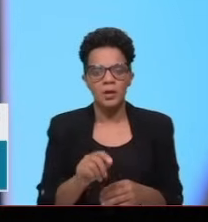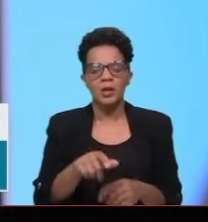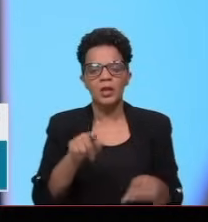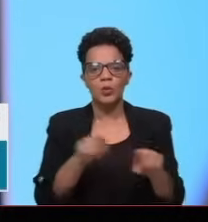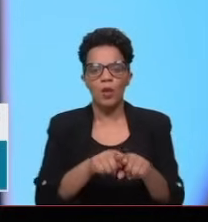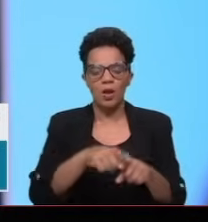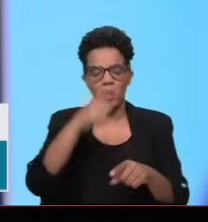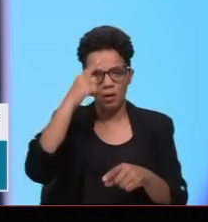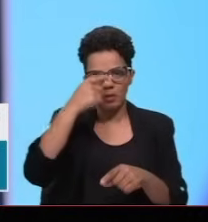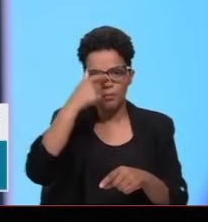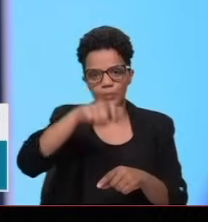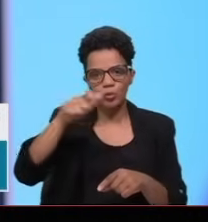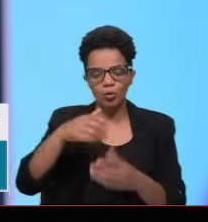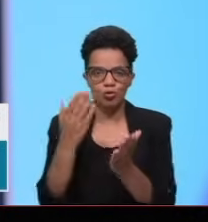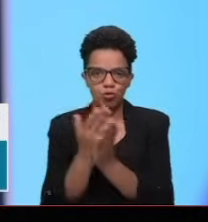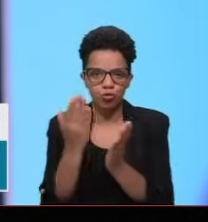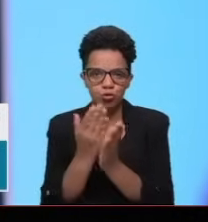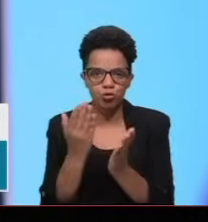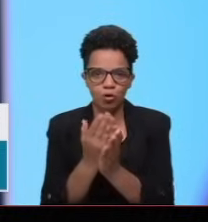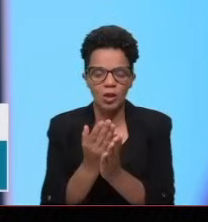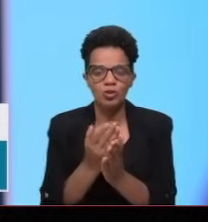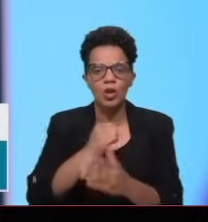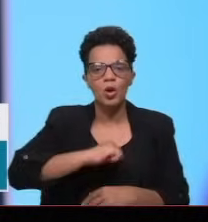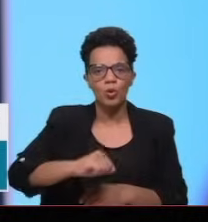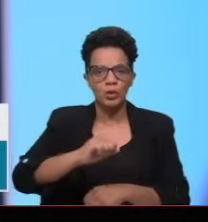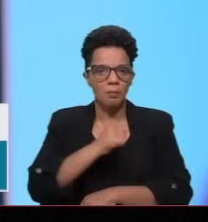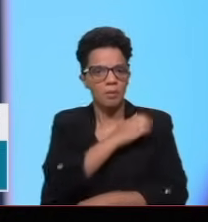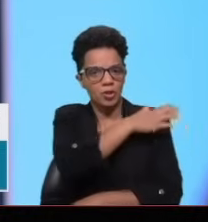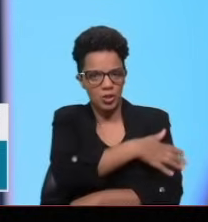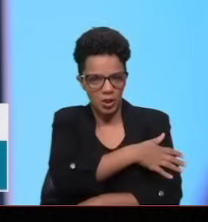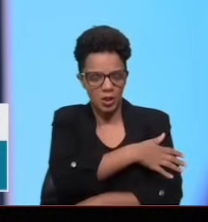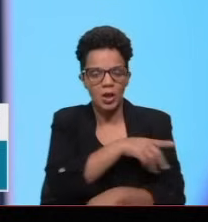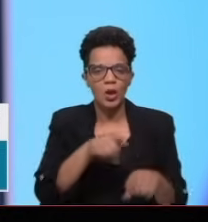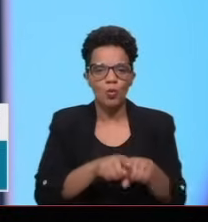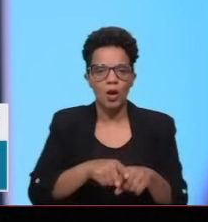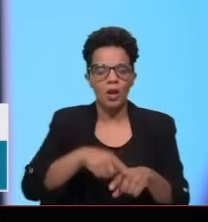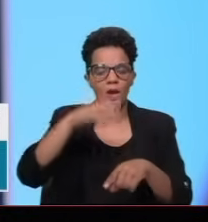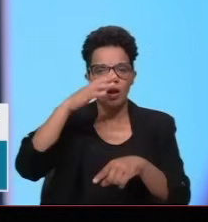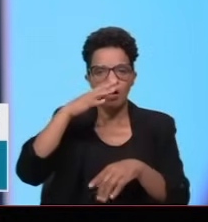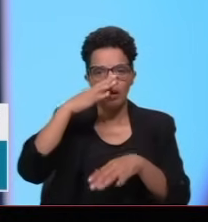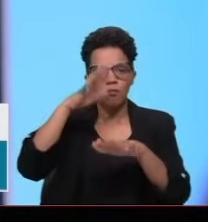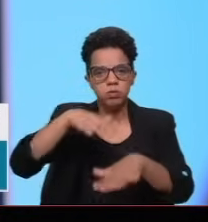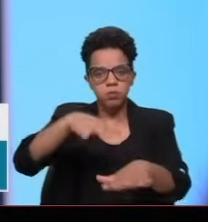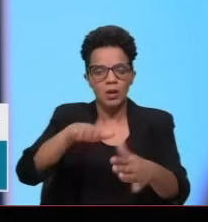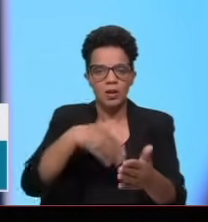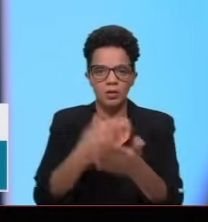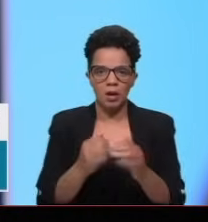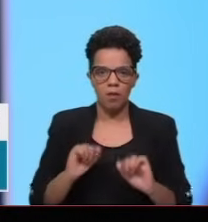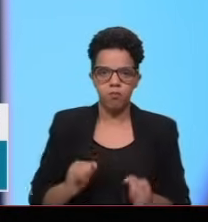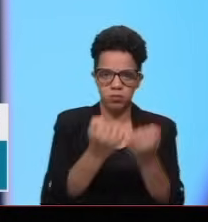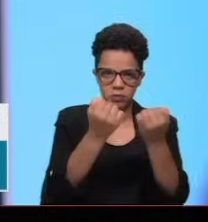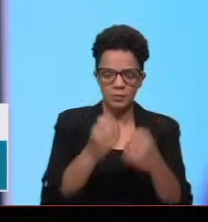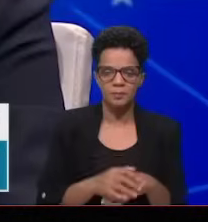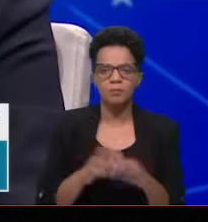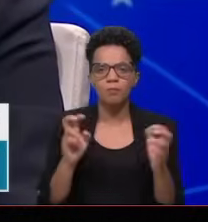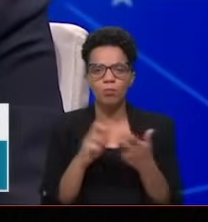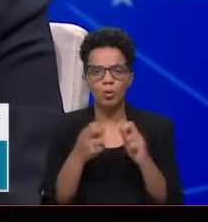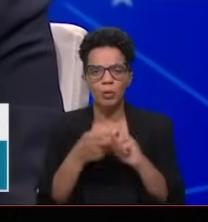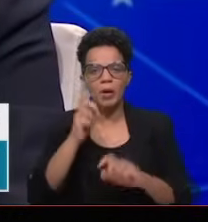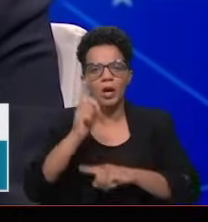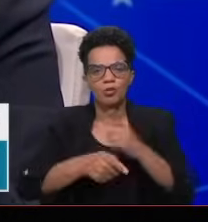manifestações dos Estudantes que se manifestam contra a Palestina portanto nós temos aqui sim um enorme problema de